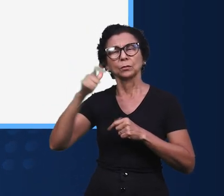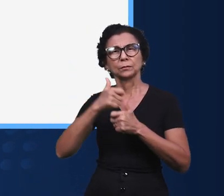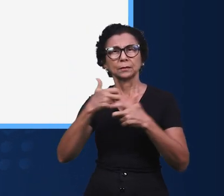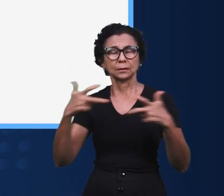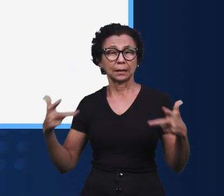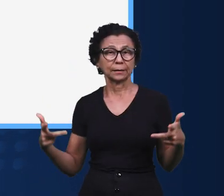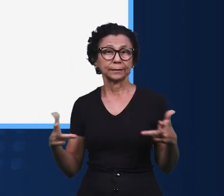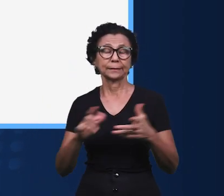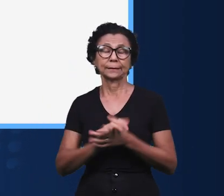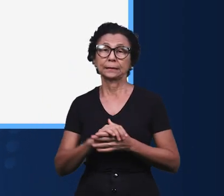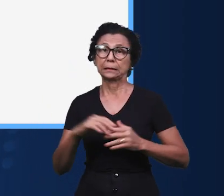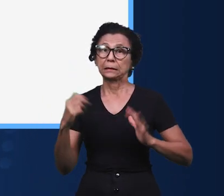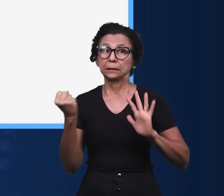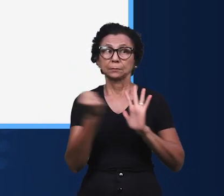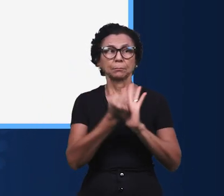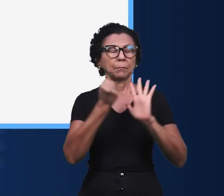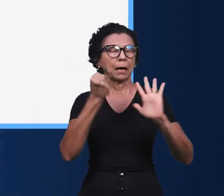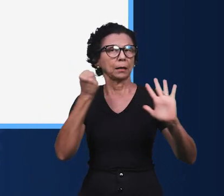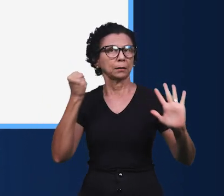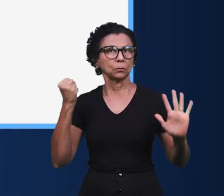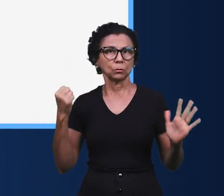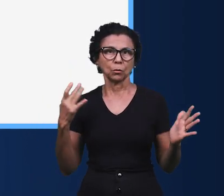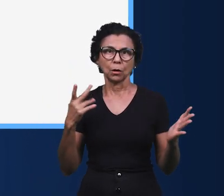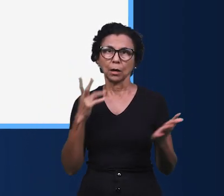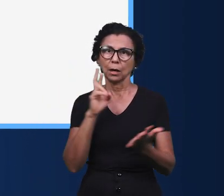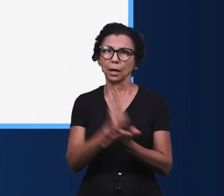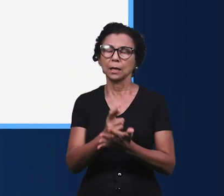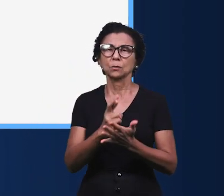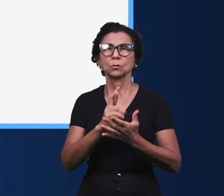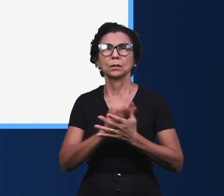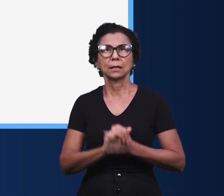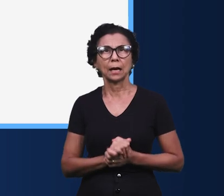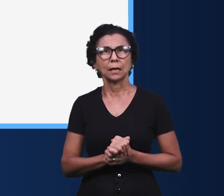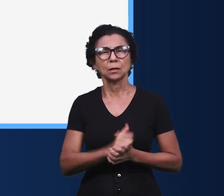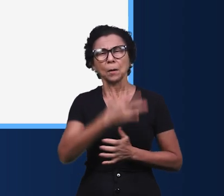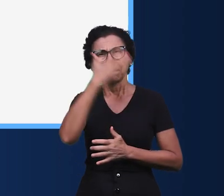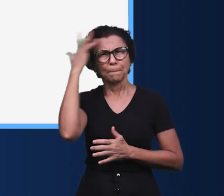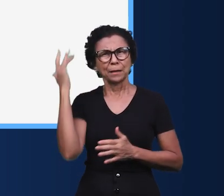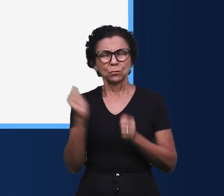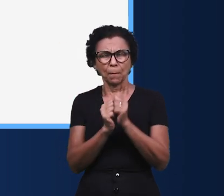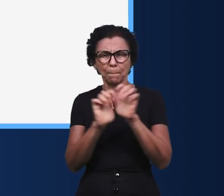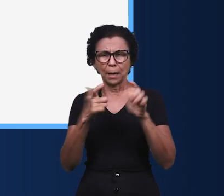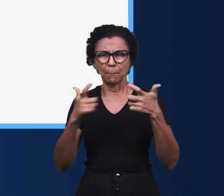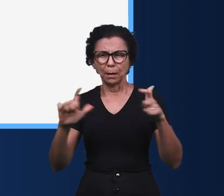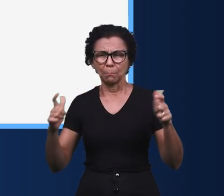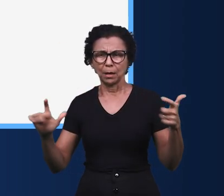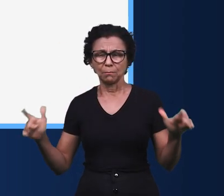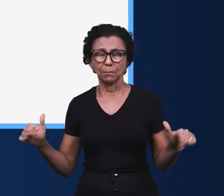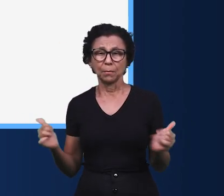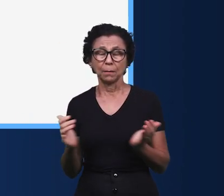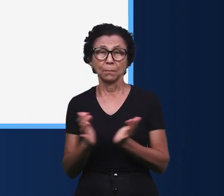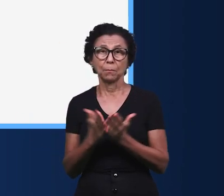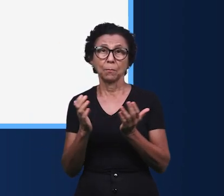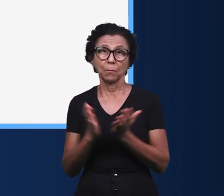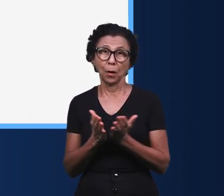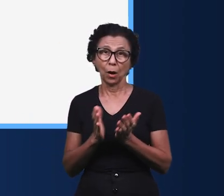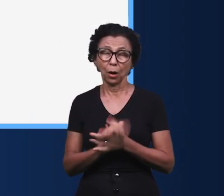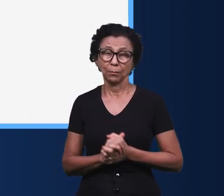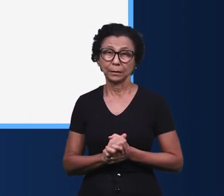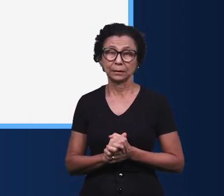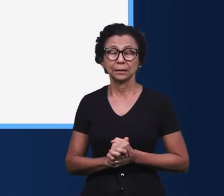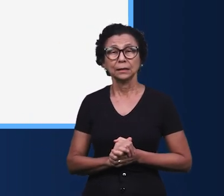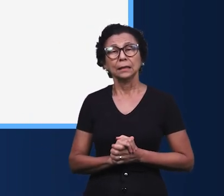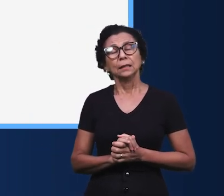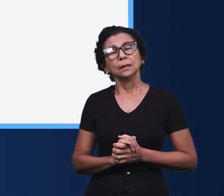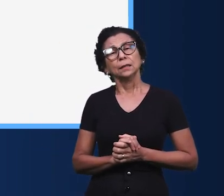precedentes lançou 97 milhões de pessoas na extrema pobreza. E a recuperação econômica depois dessa